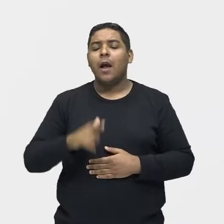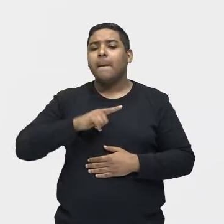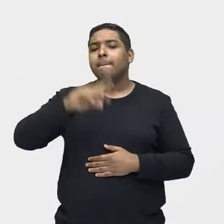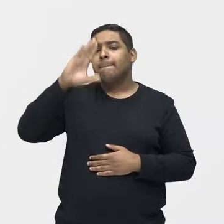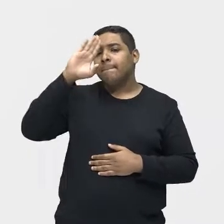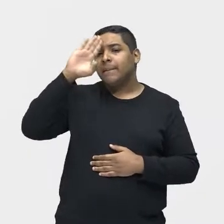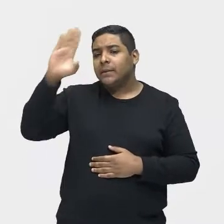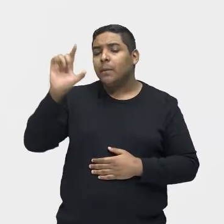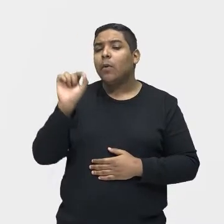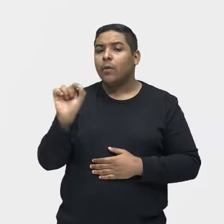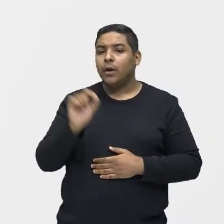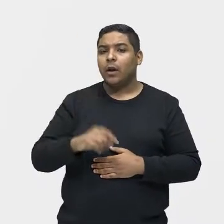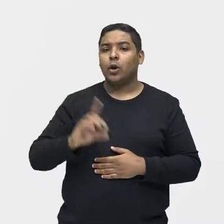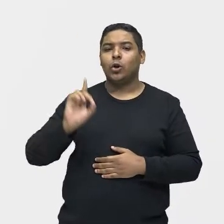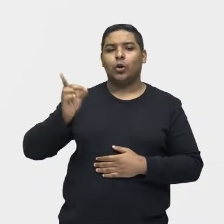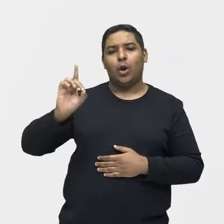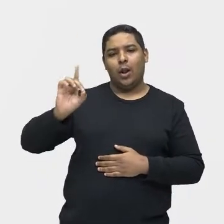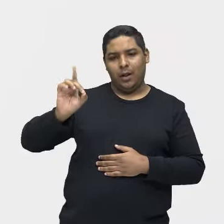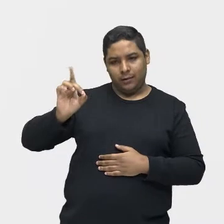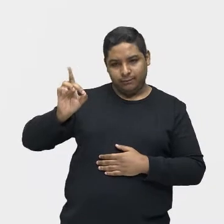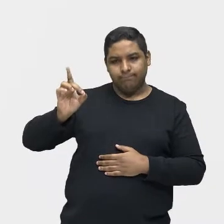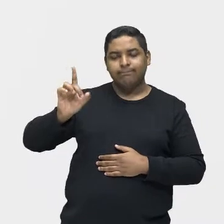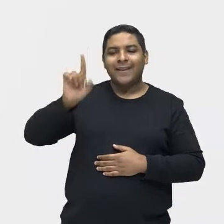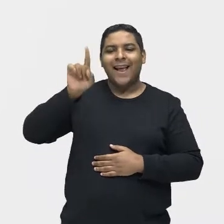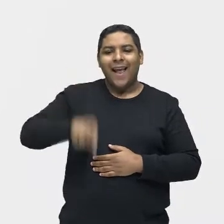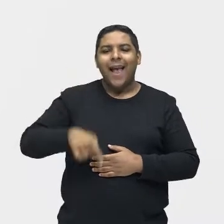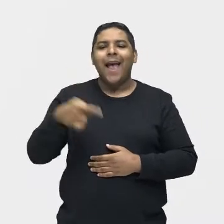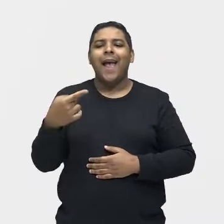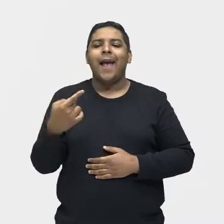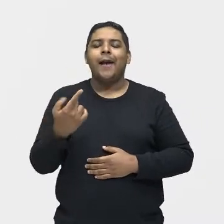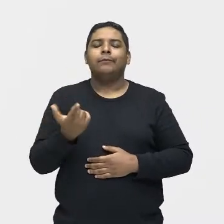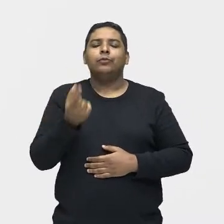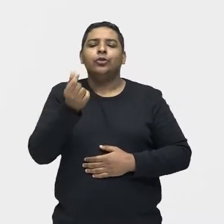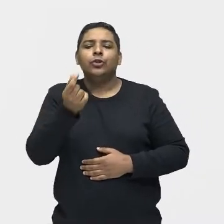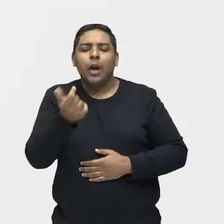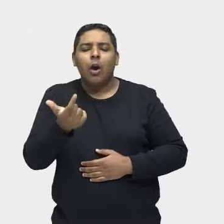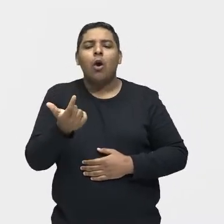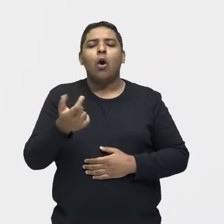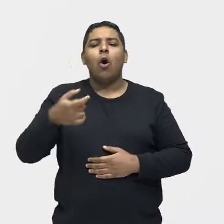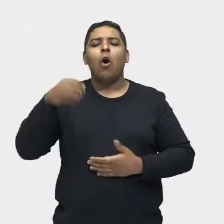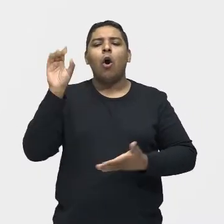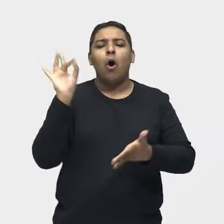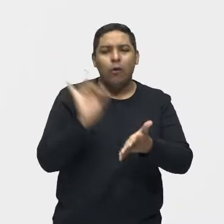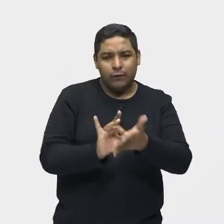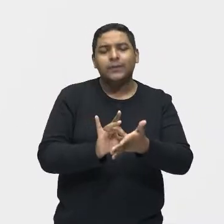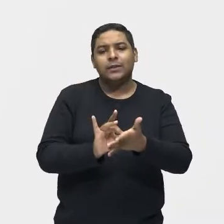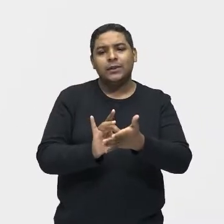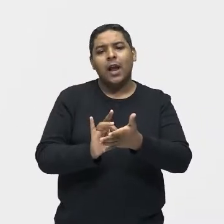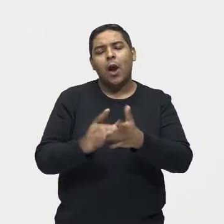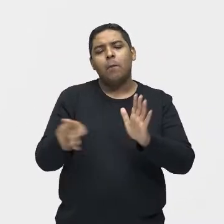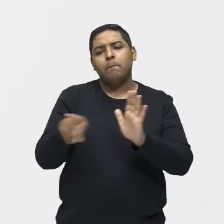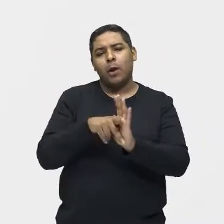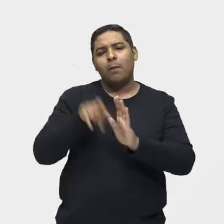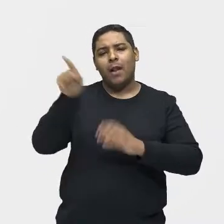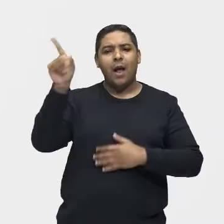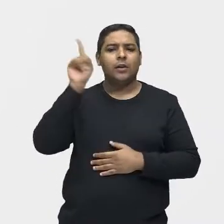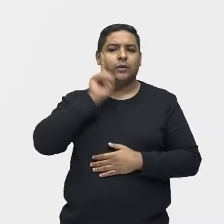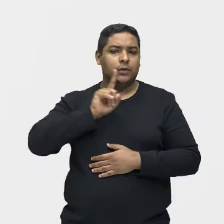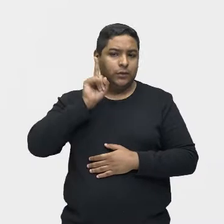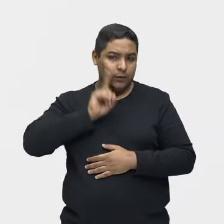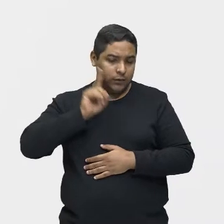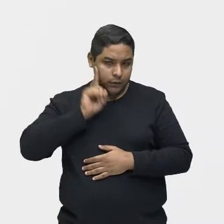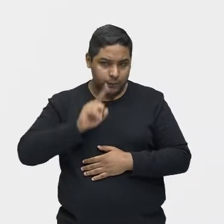por causa do dólar, né, que é a moeda oficial dos Estados Unidos da América, o dólar americano, tá? O